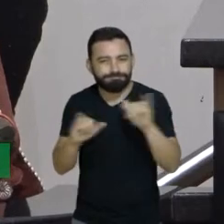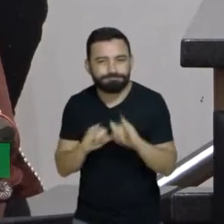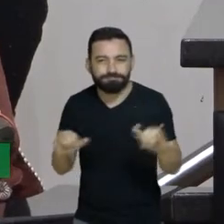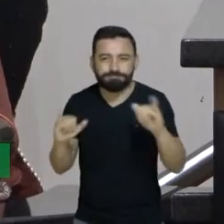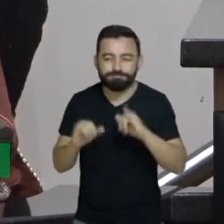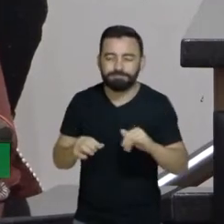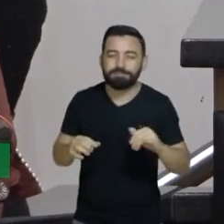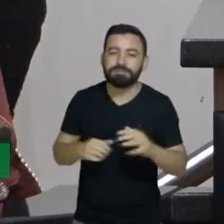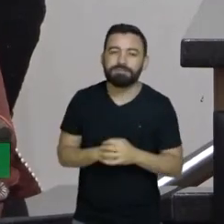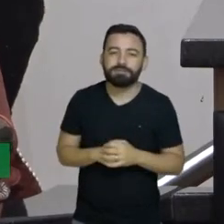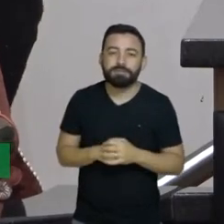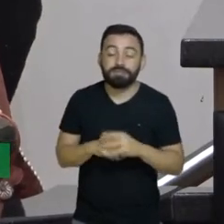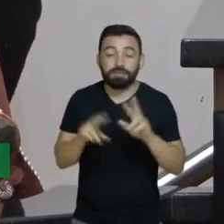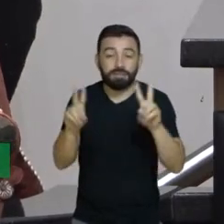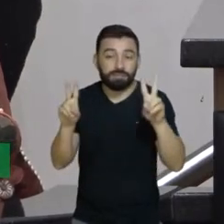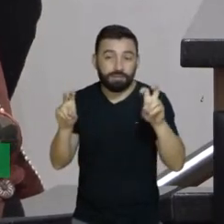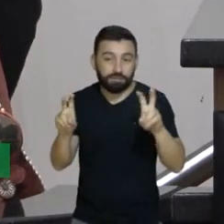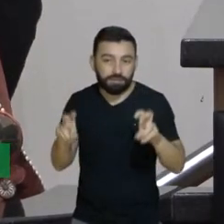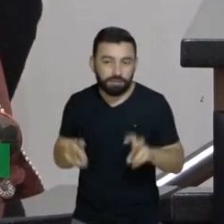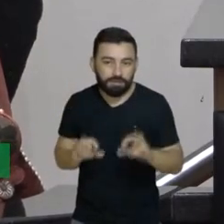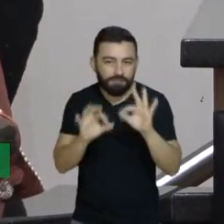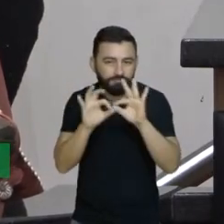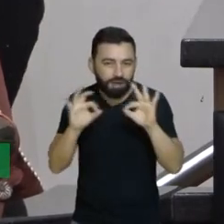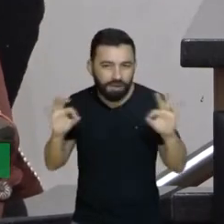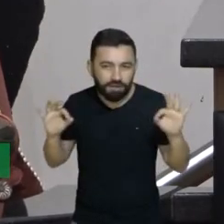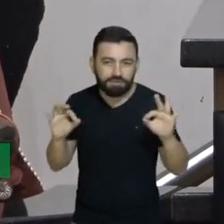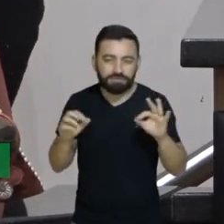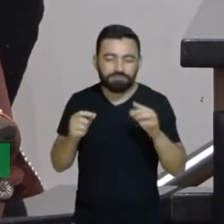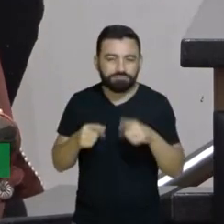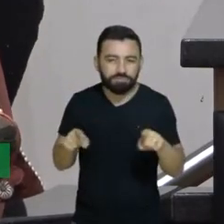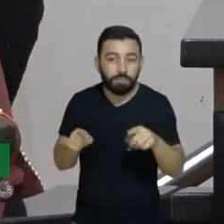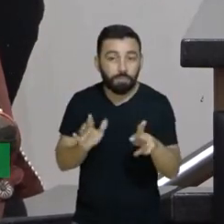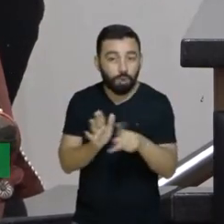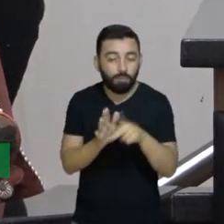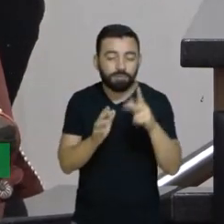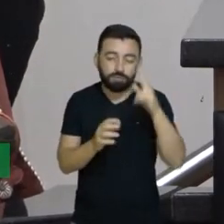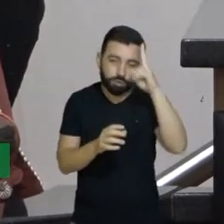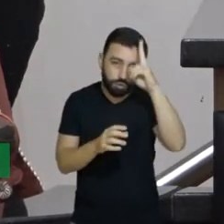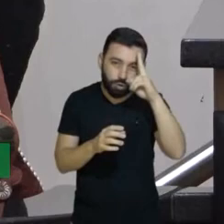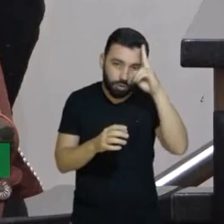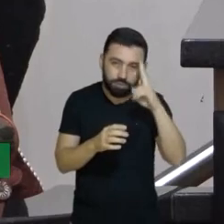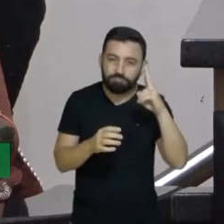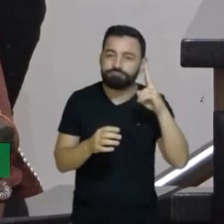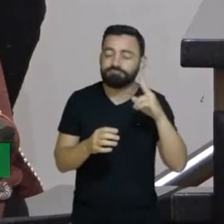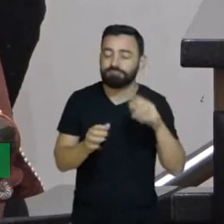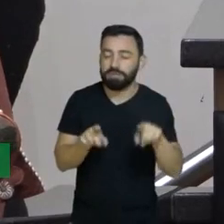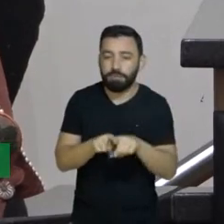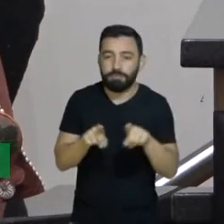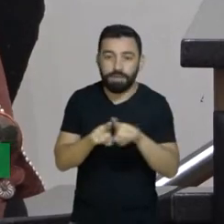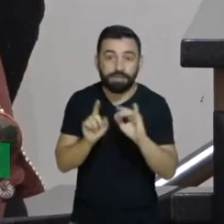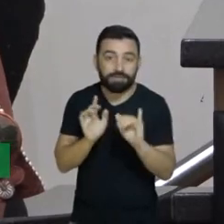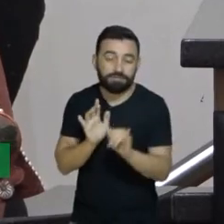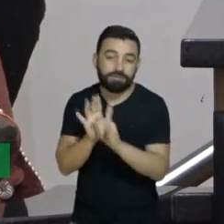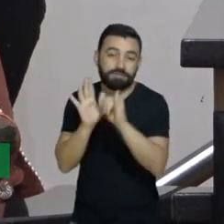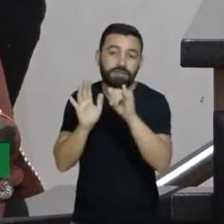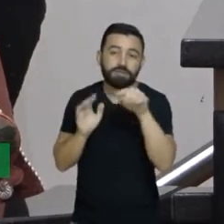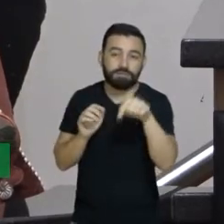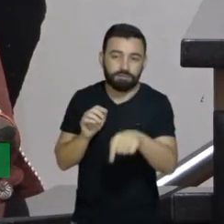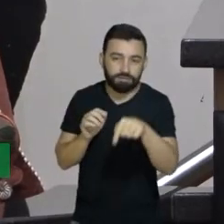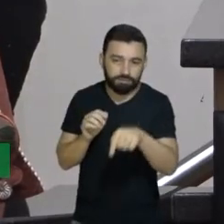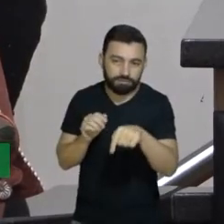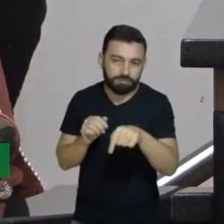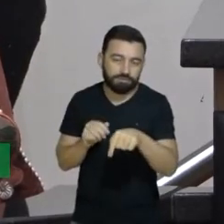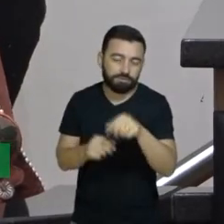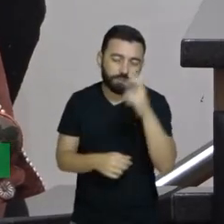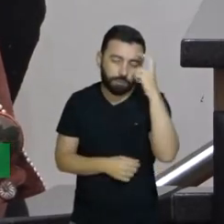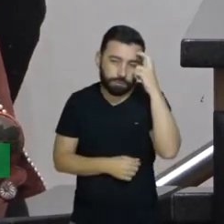entoa temas, frases e melodias da nossa história e da nossa identidade cultural. Este